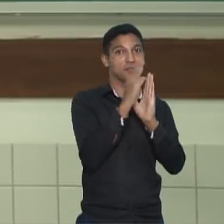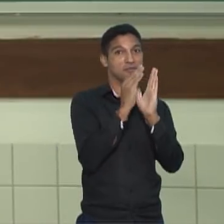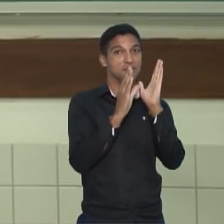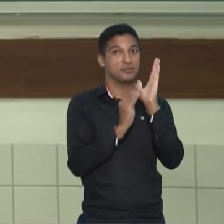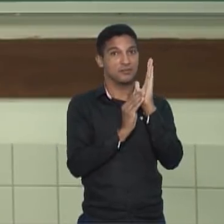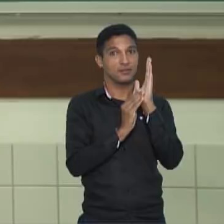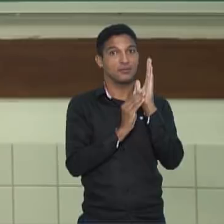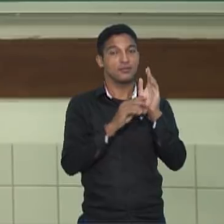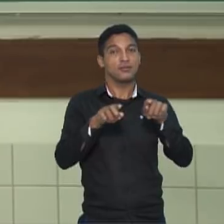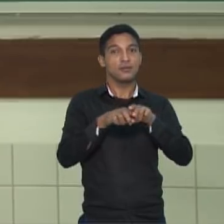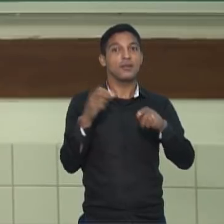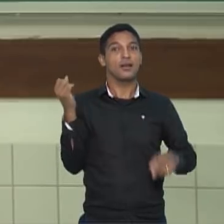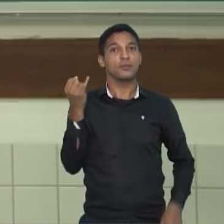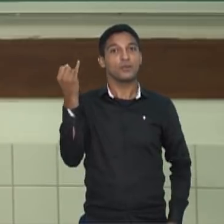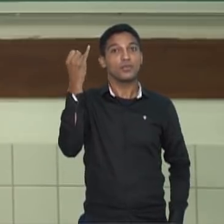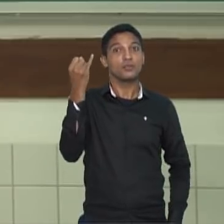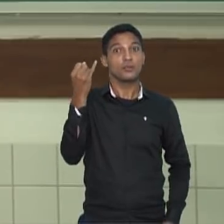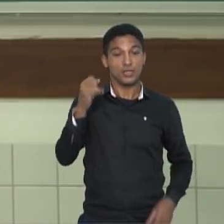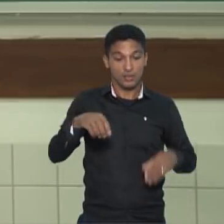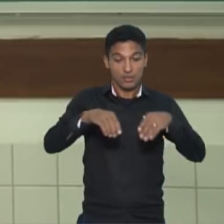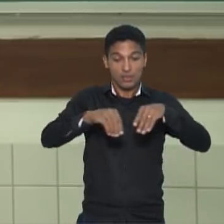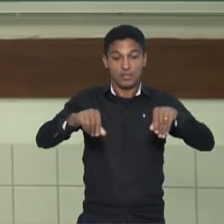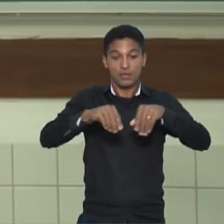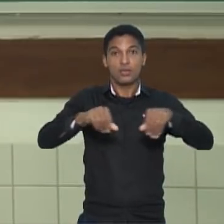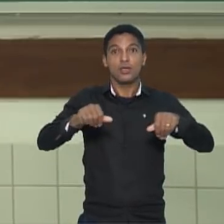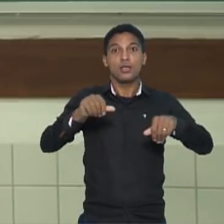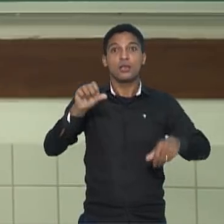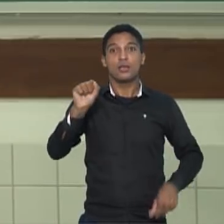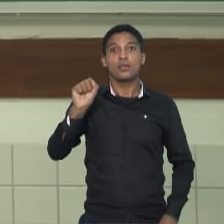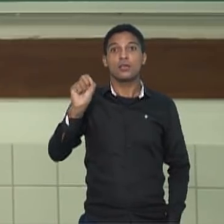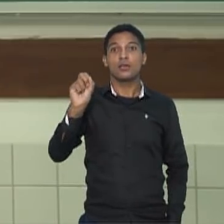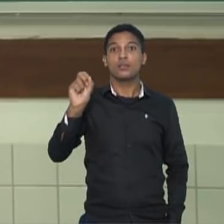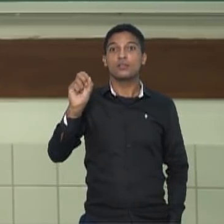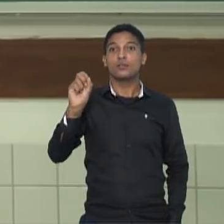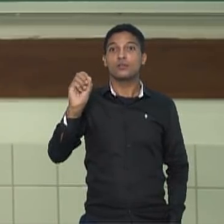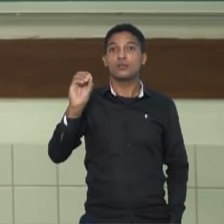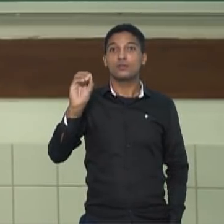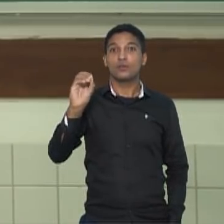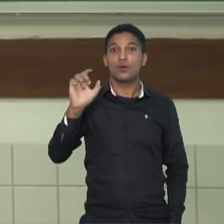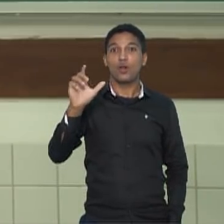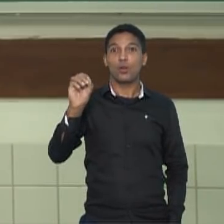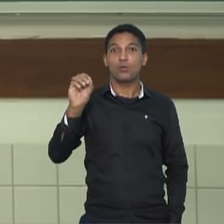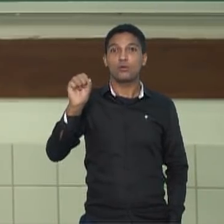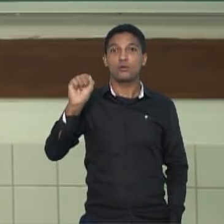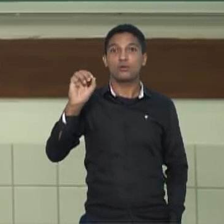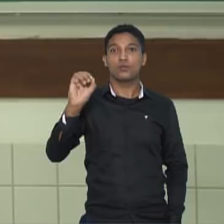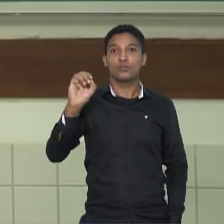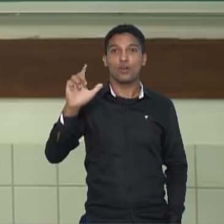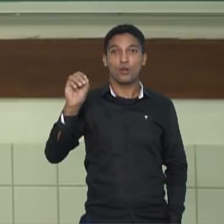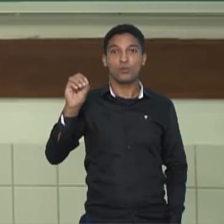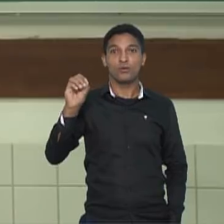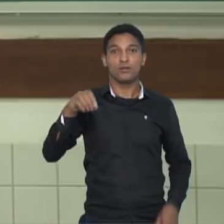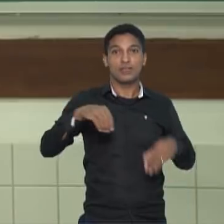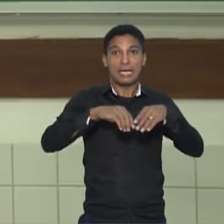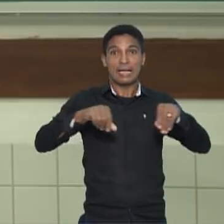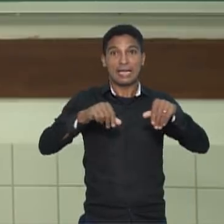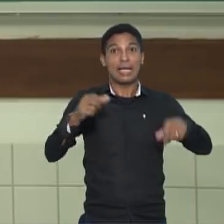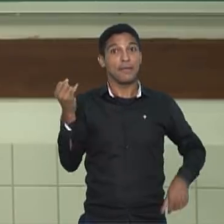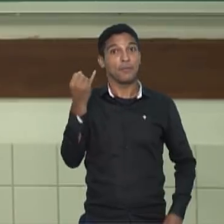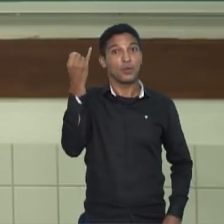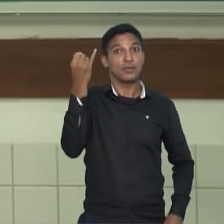e o uso do solo. Mas antes, enquanto você está se arrumando, eu quero dar alguns lembretes,